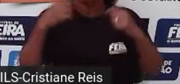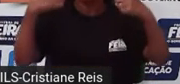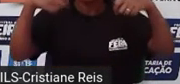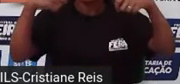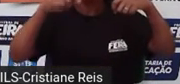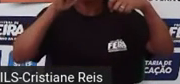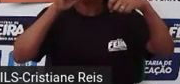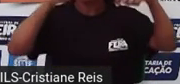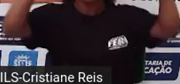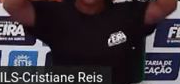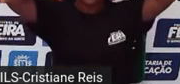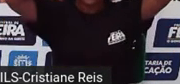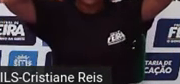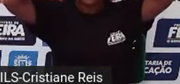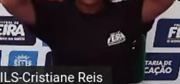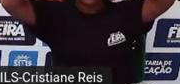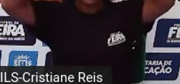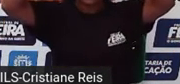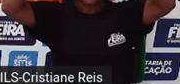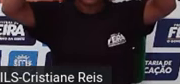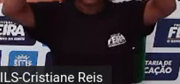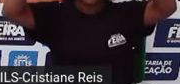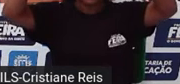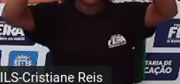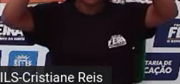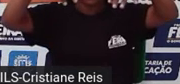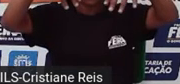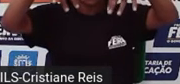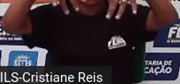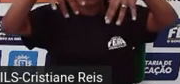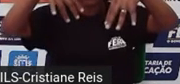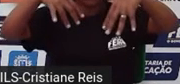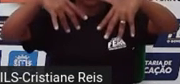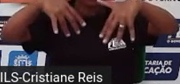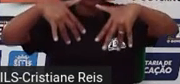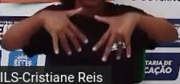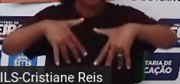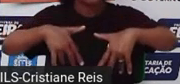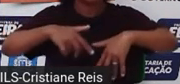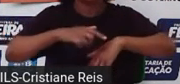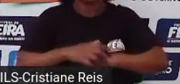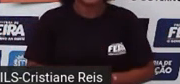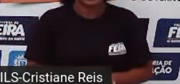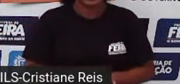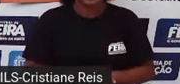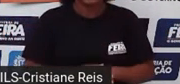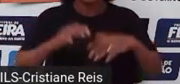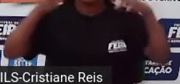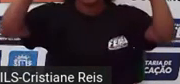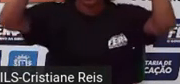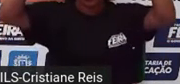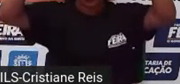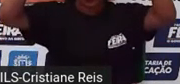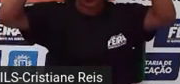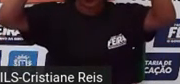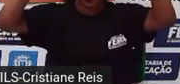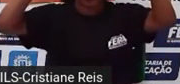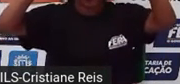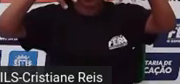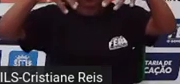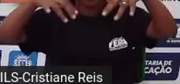desaguar para conseguir ultrapassar esta barreira geográfica quando elas deságuam aqui